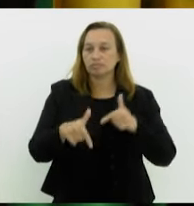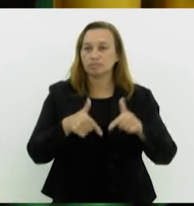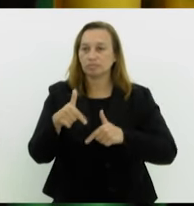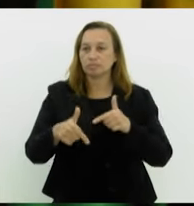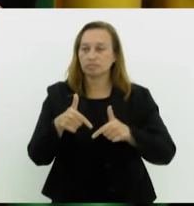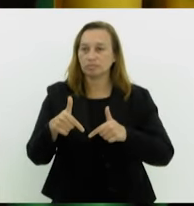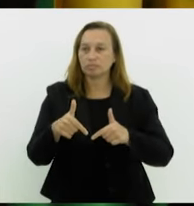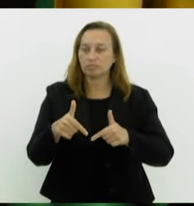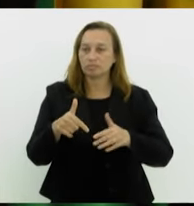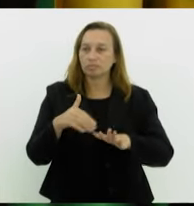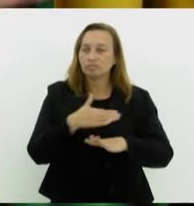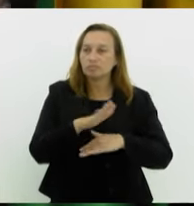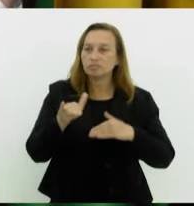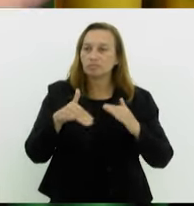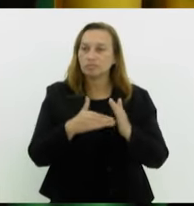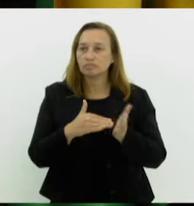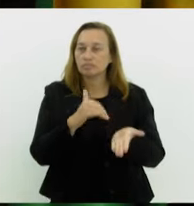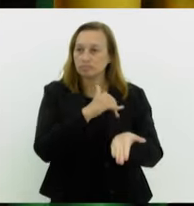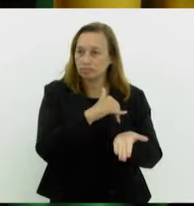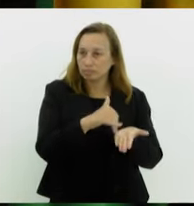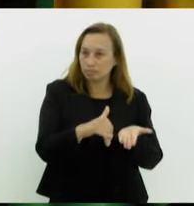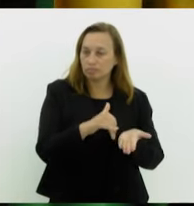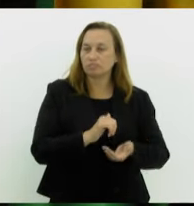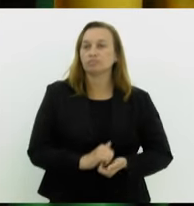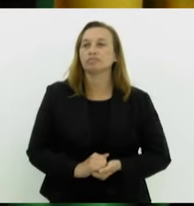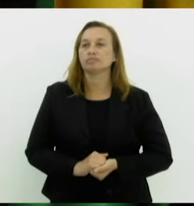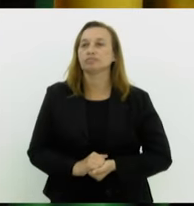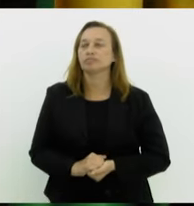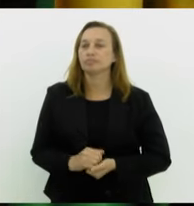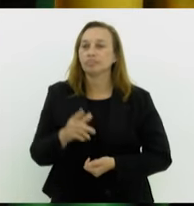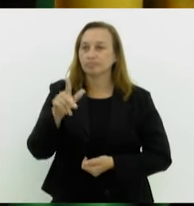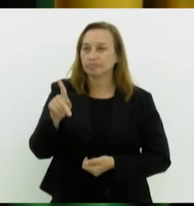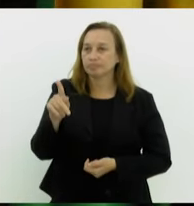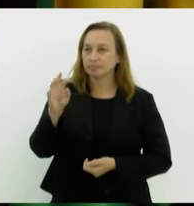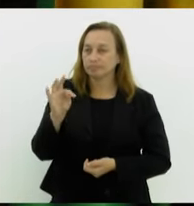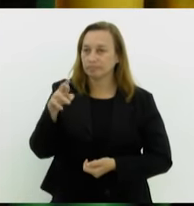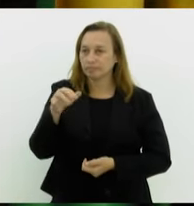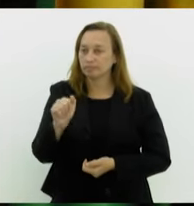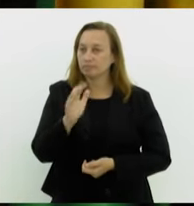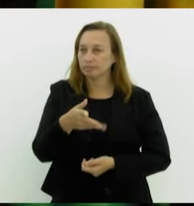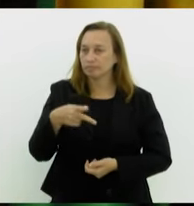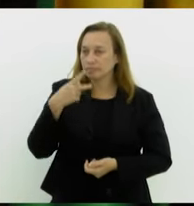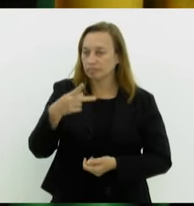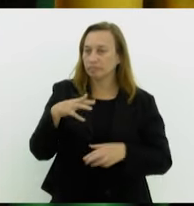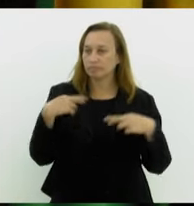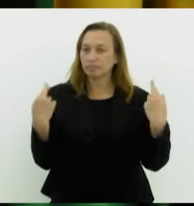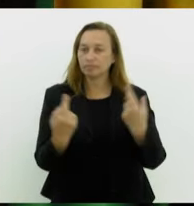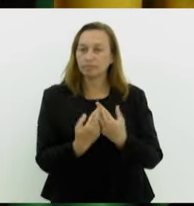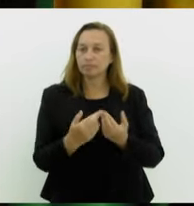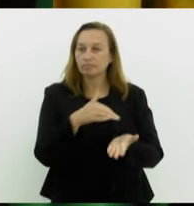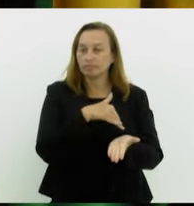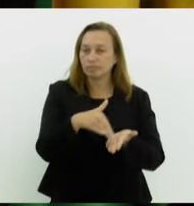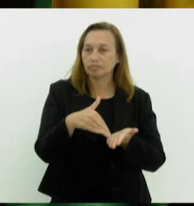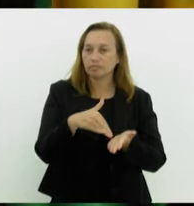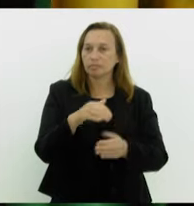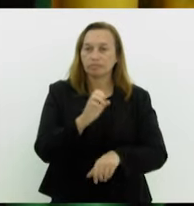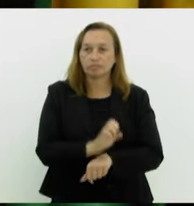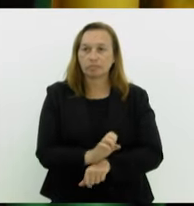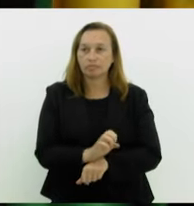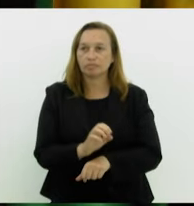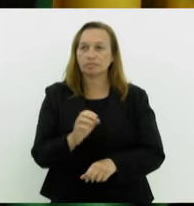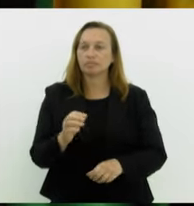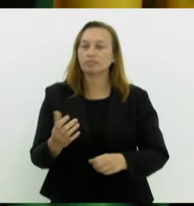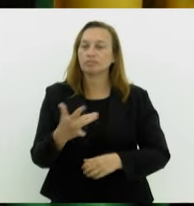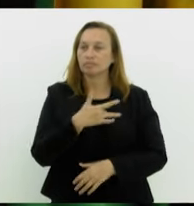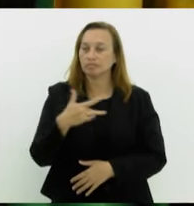todas as secretarias e por isso Dra Patrícia falou da gente já fazer a reunião com a Secretaria Estadual de de saúde uma grande